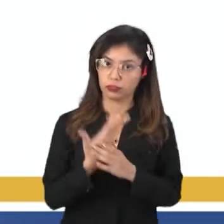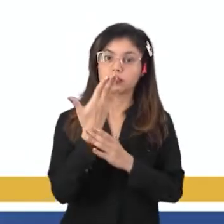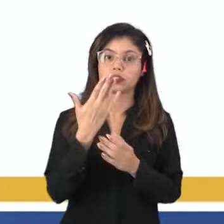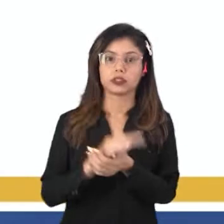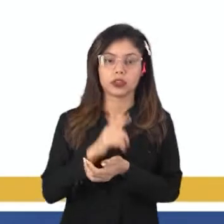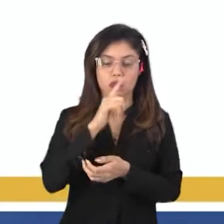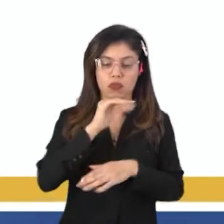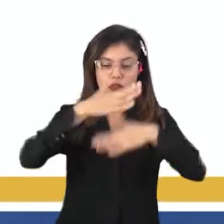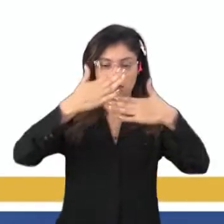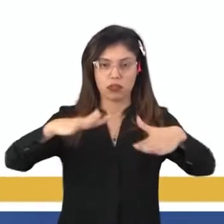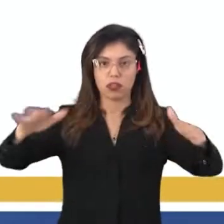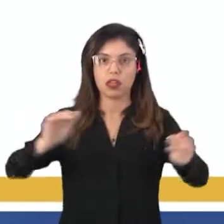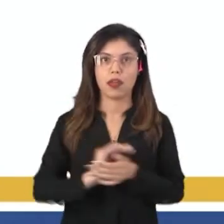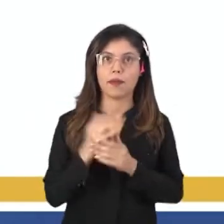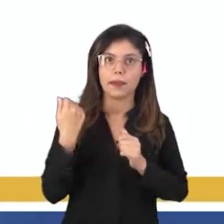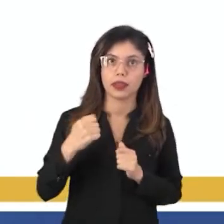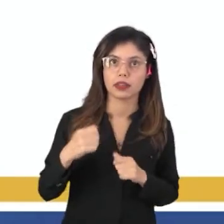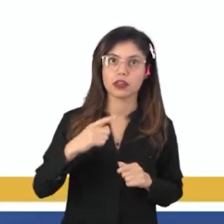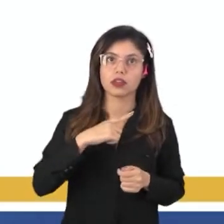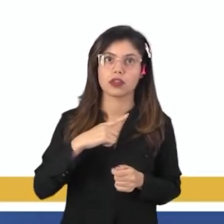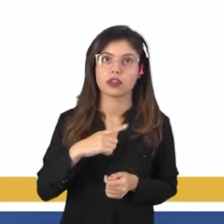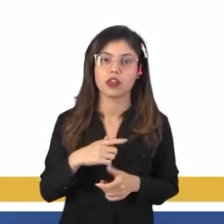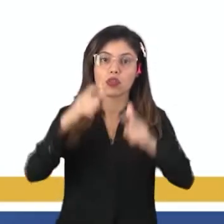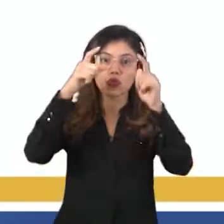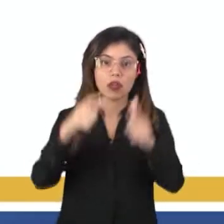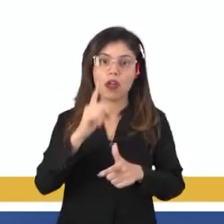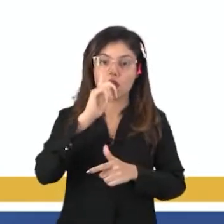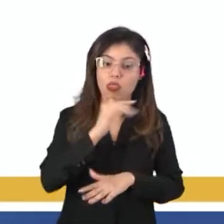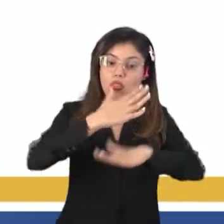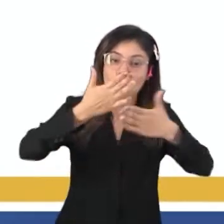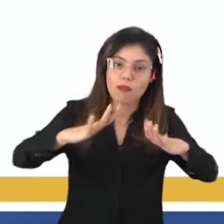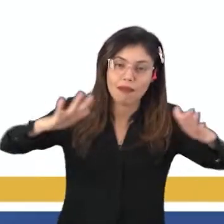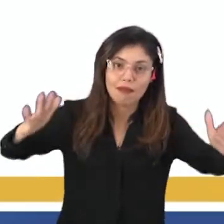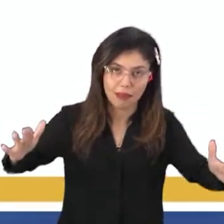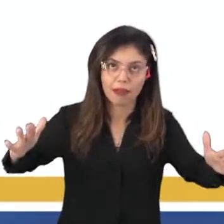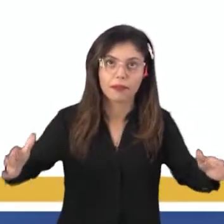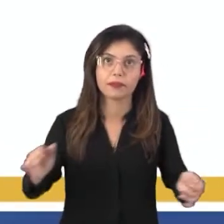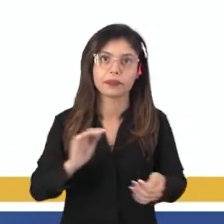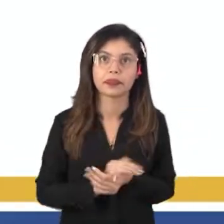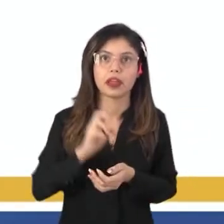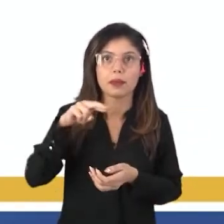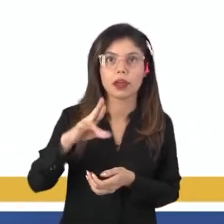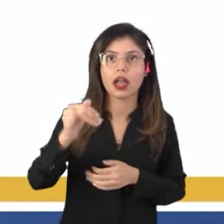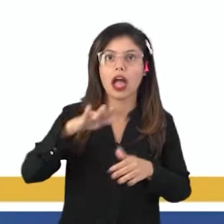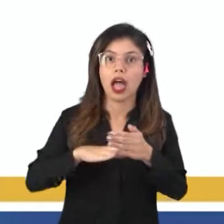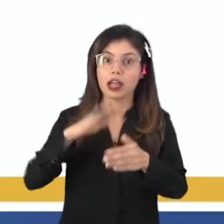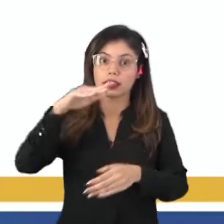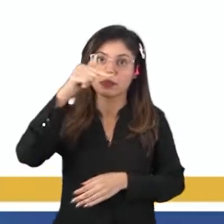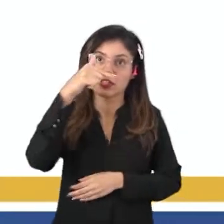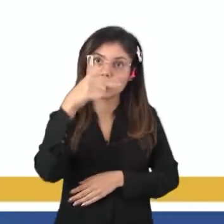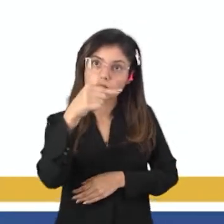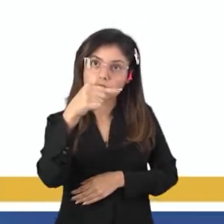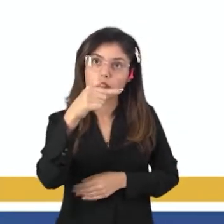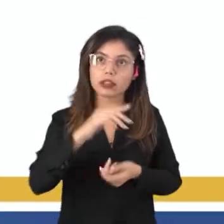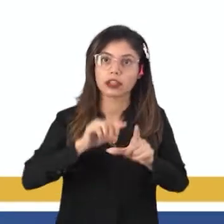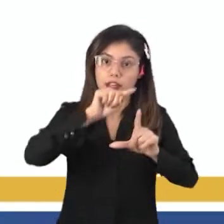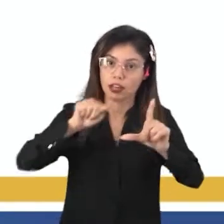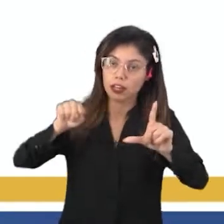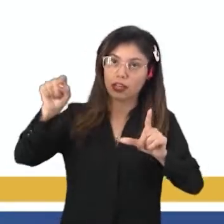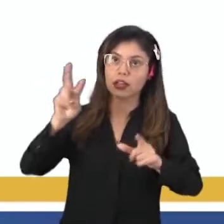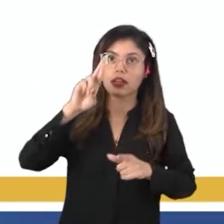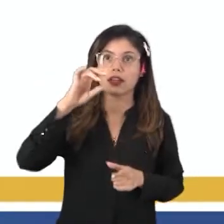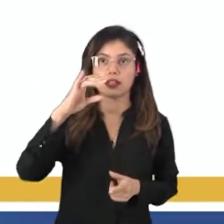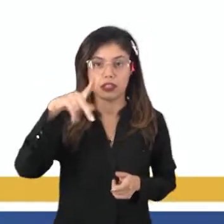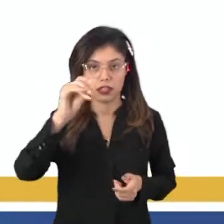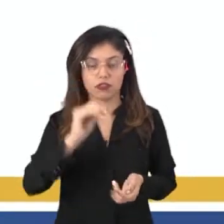a gente precisa que o epicentro do tremor esteja localizado lá no mar. E a magnitude deve estar acima de 7 pontos na escala